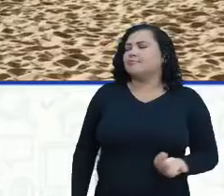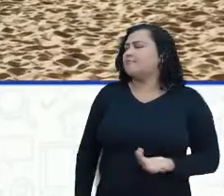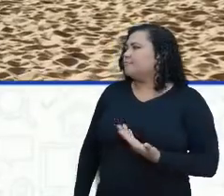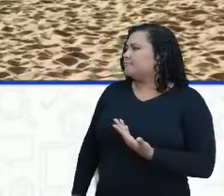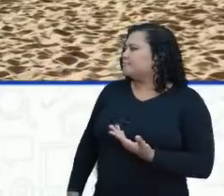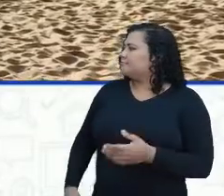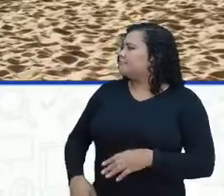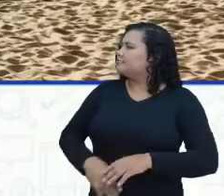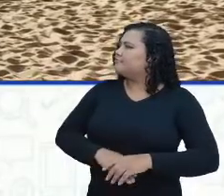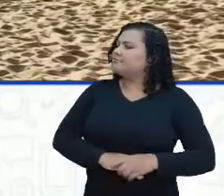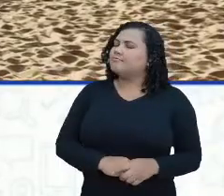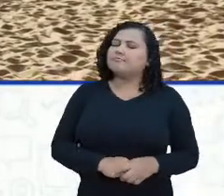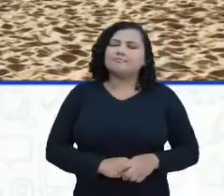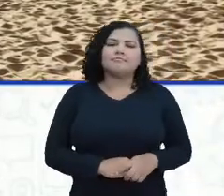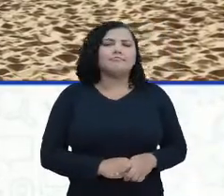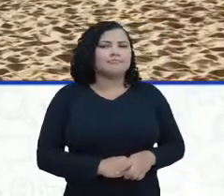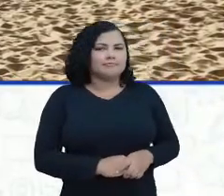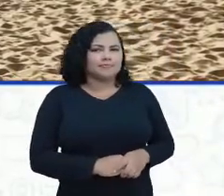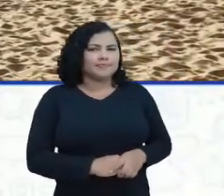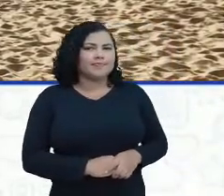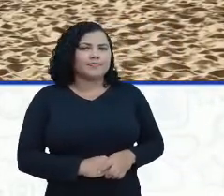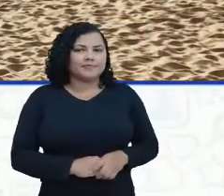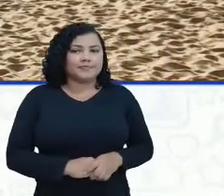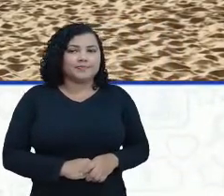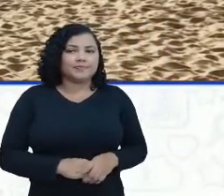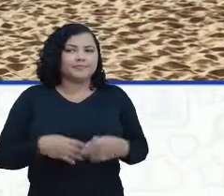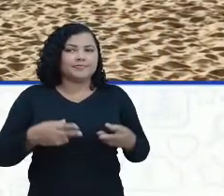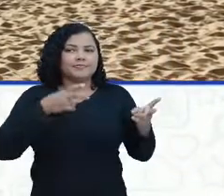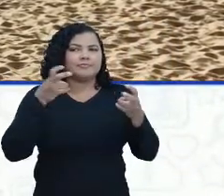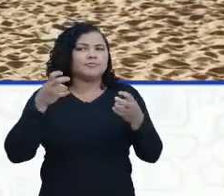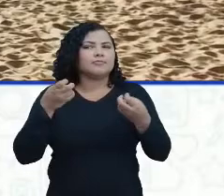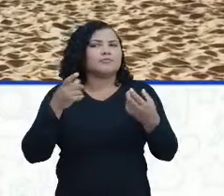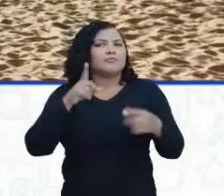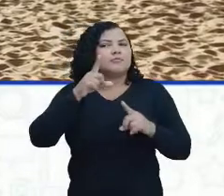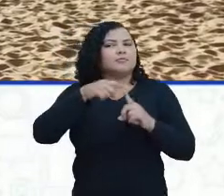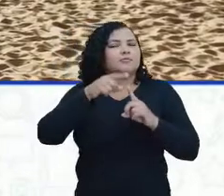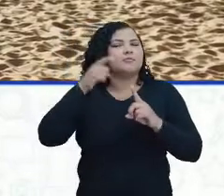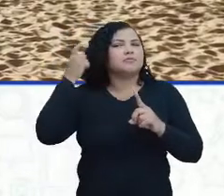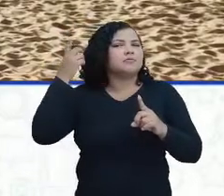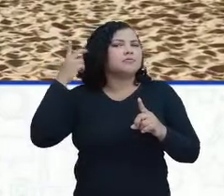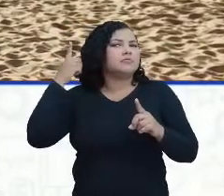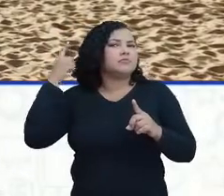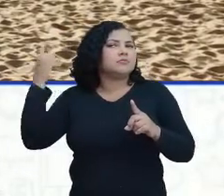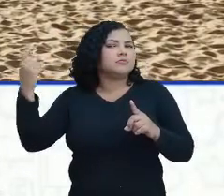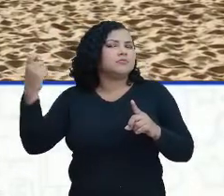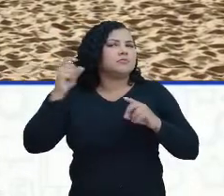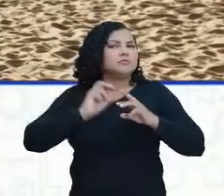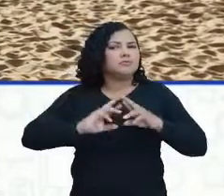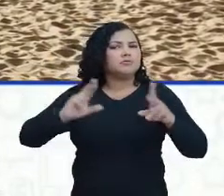diversas possibilidades sonoras, né? De paisagens sonoras.